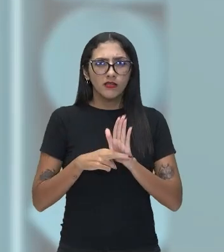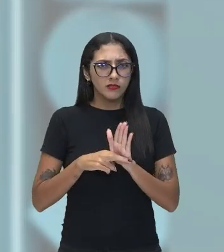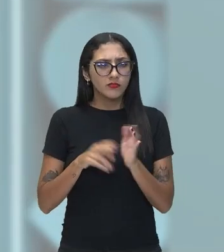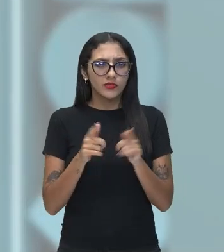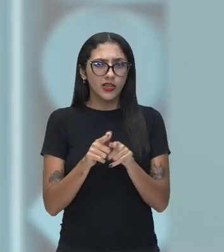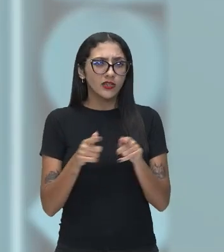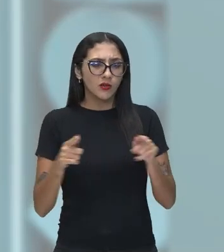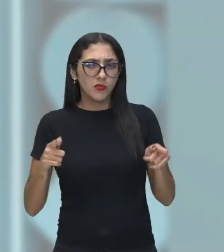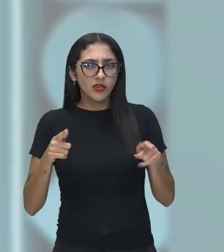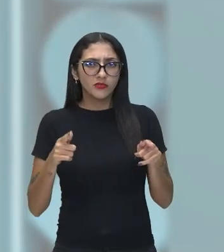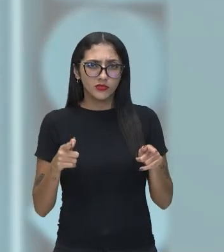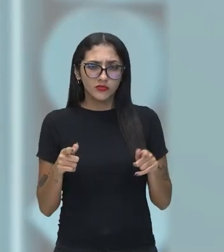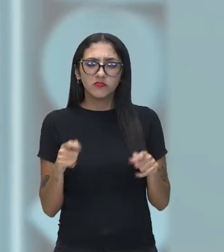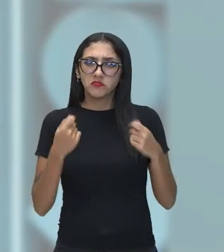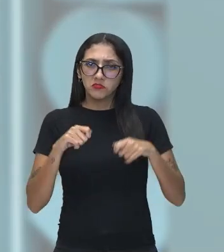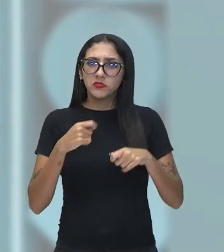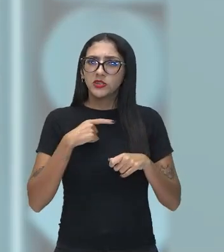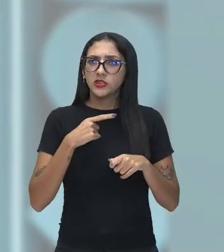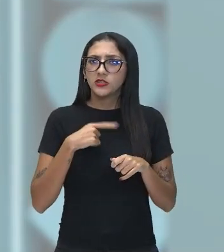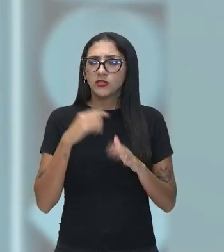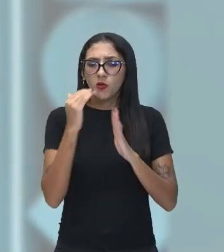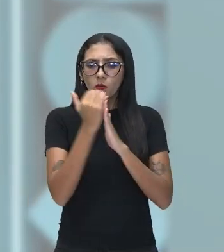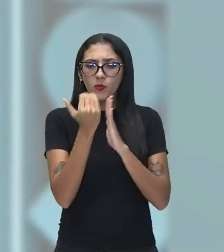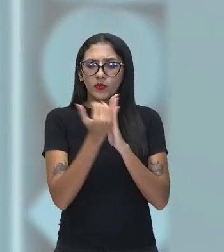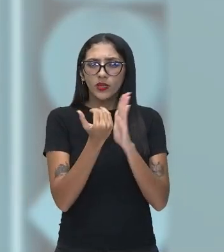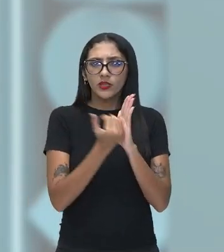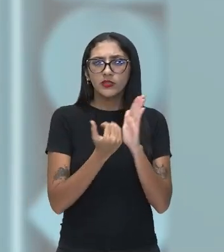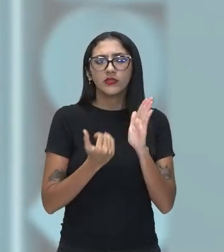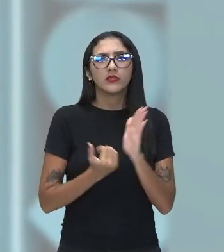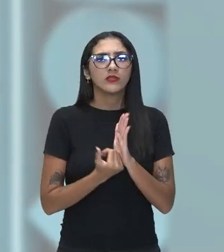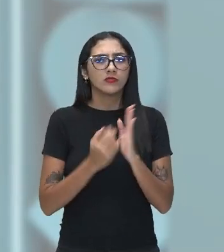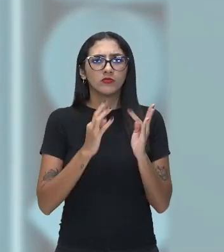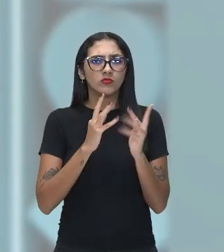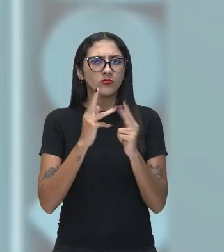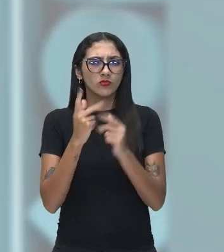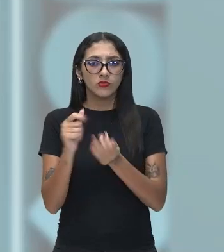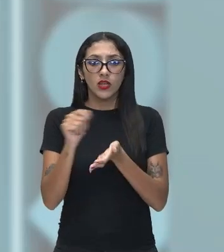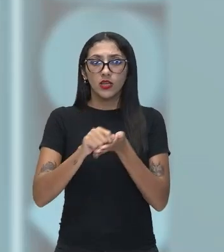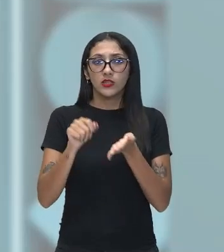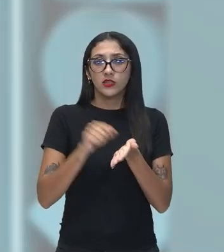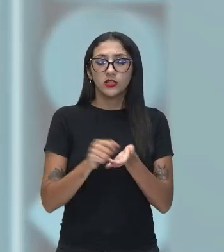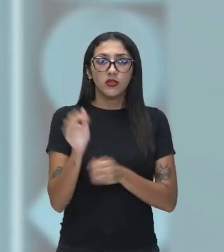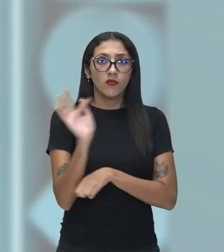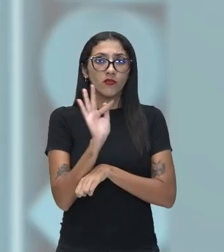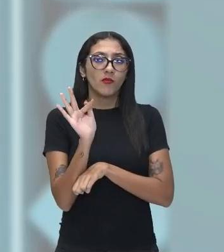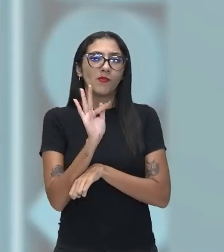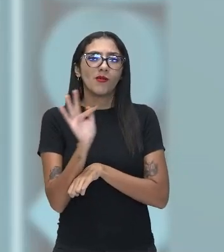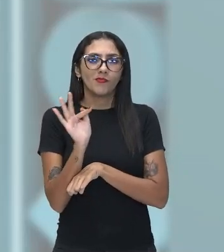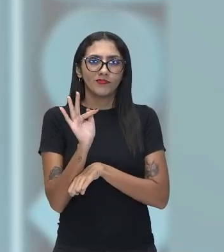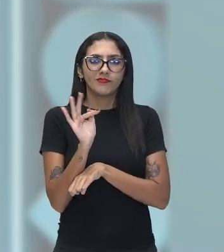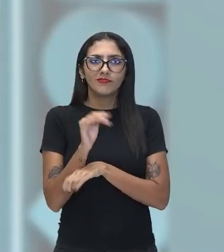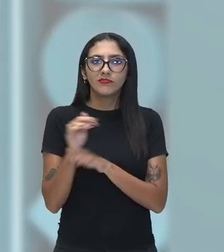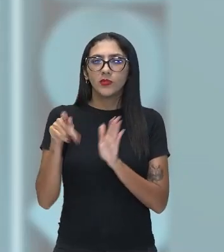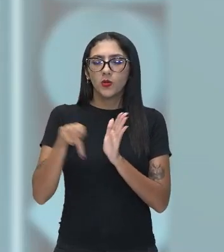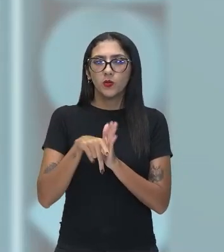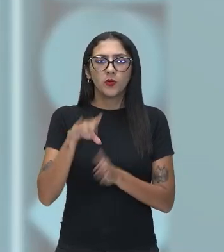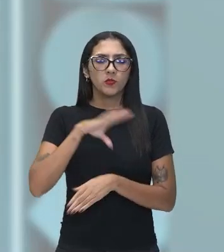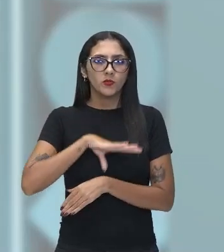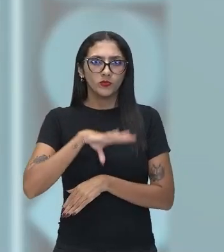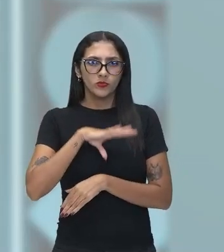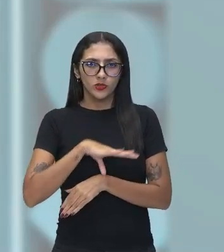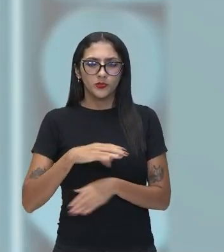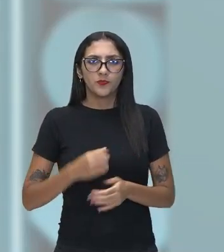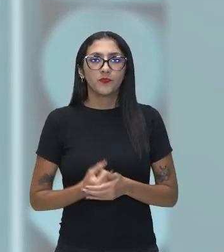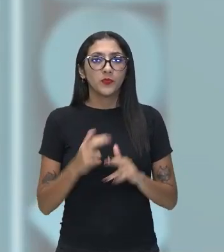as normas que estão presentes aí nas convenções de escrita formal da língua portuguesa. Então, estamos falando de uma linguagem